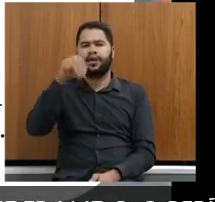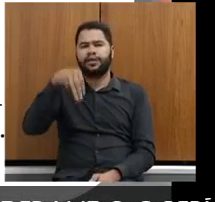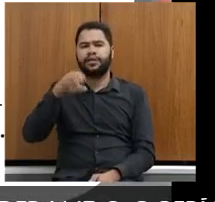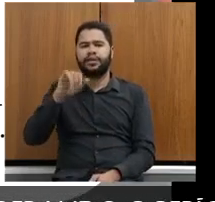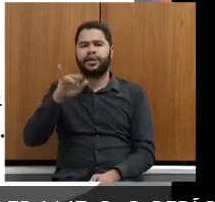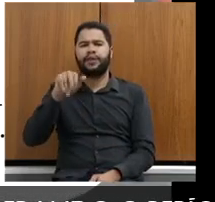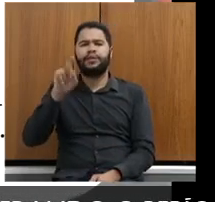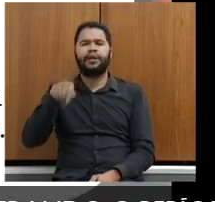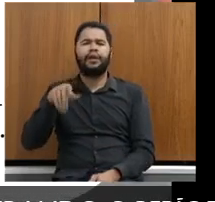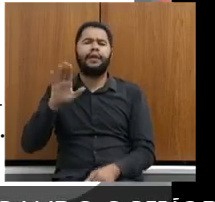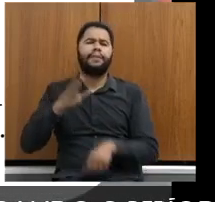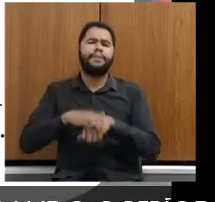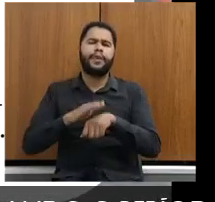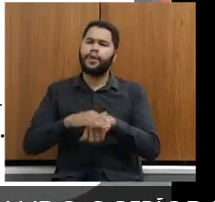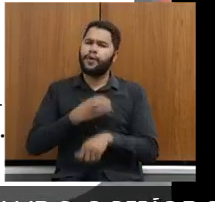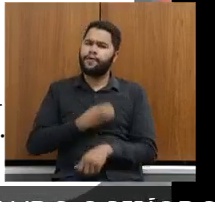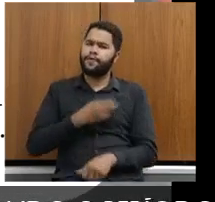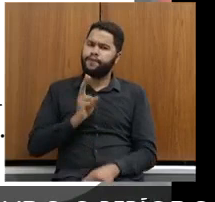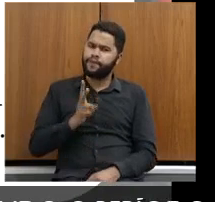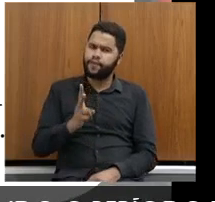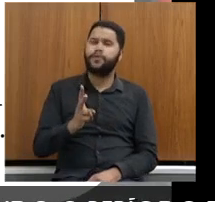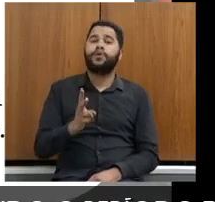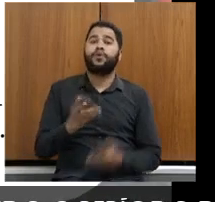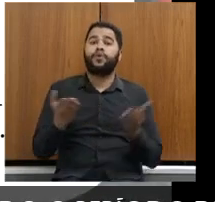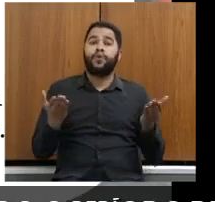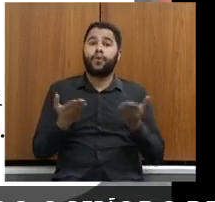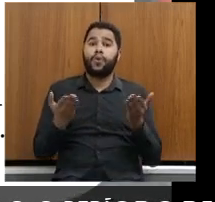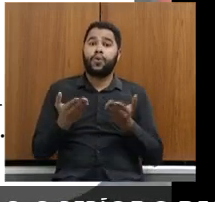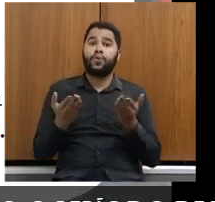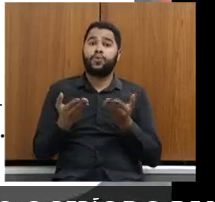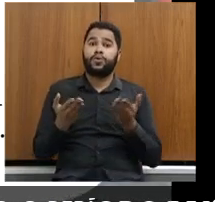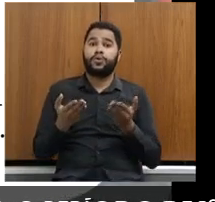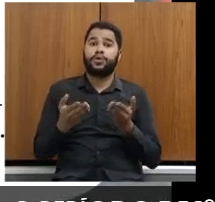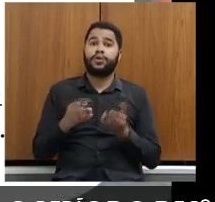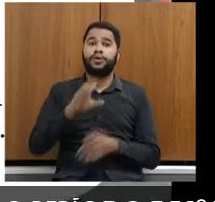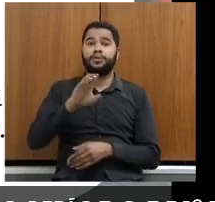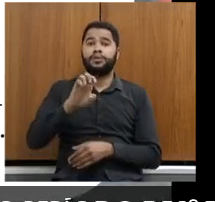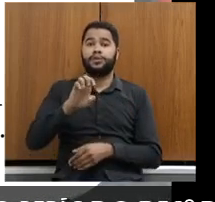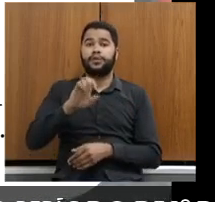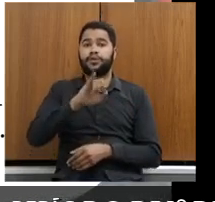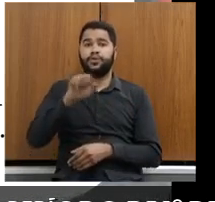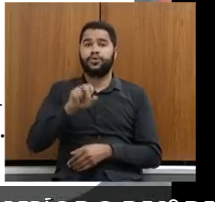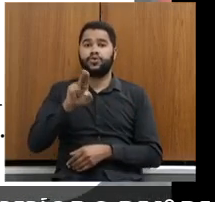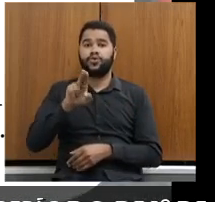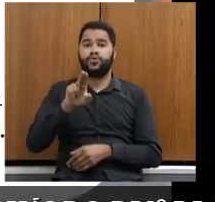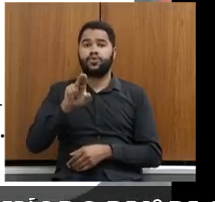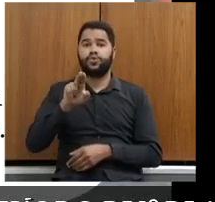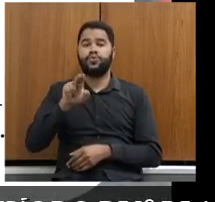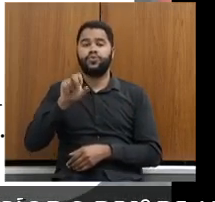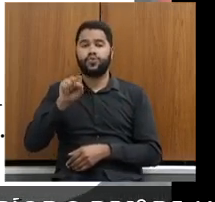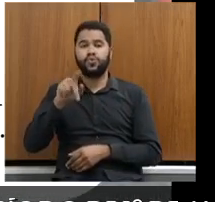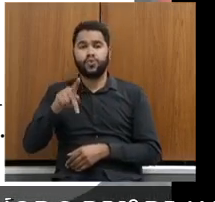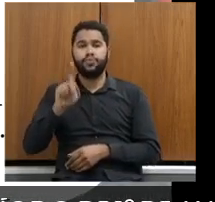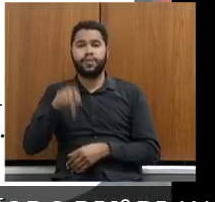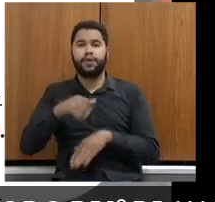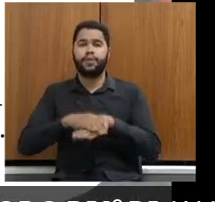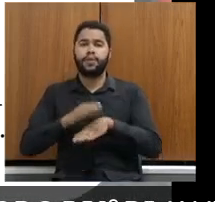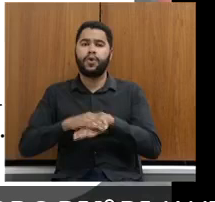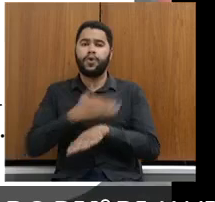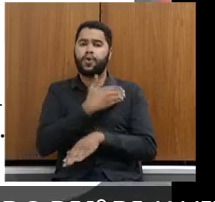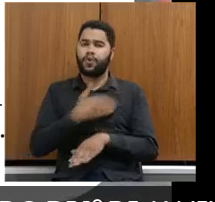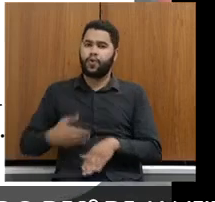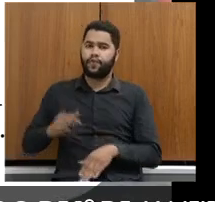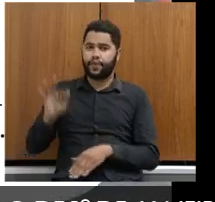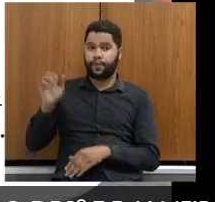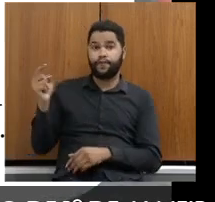vivo enfim é hoje a sejusp é para que solicitem uma ideia é o governo federal veio